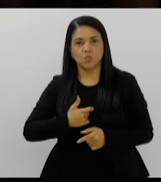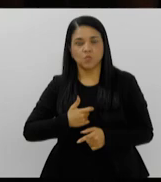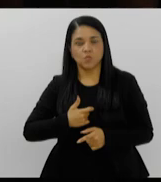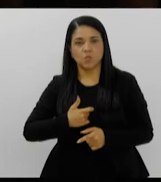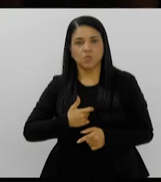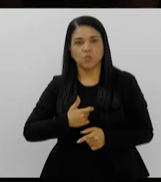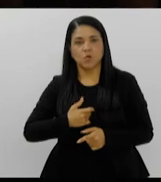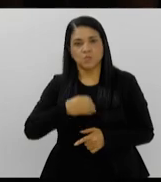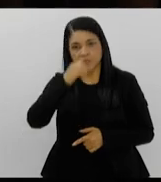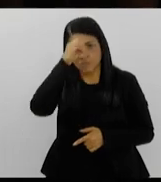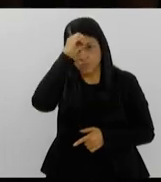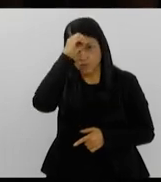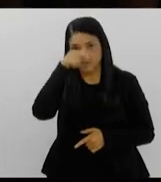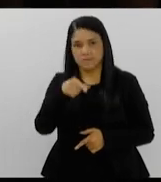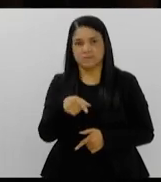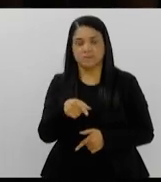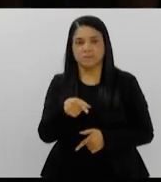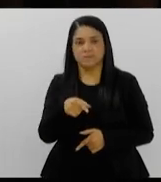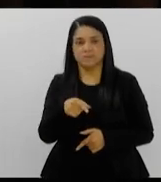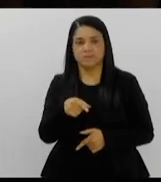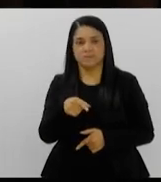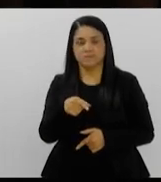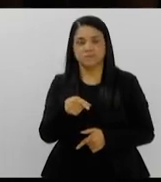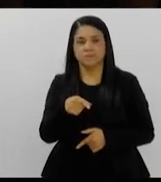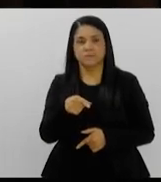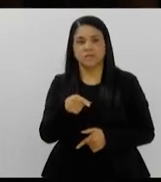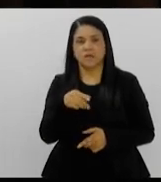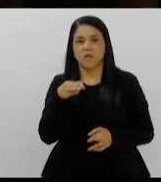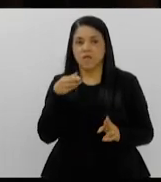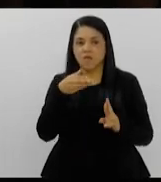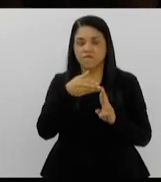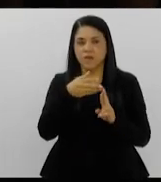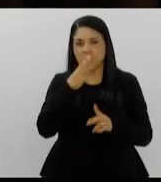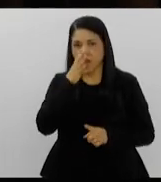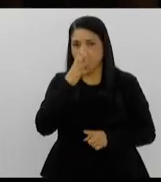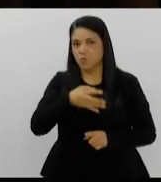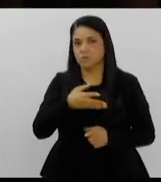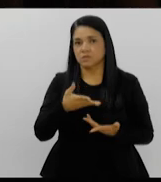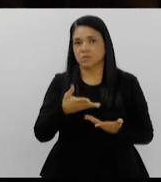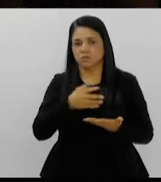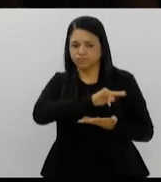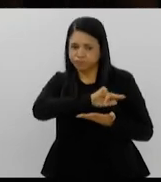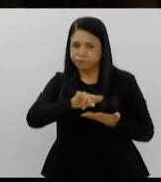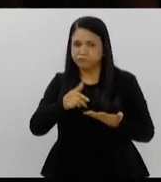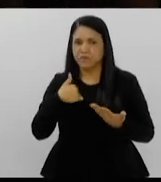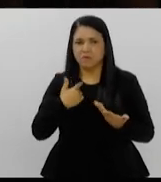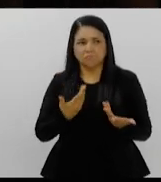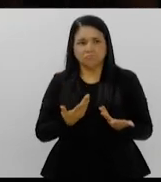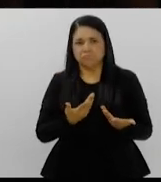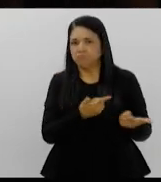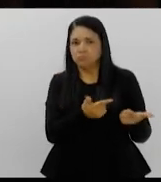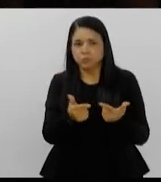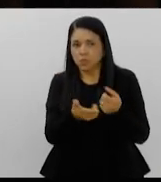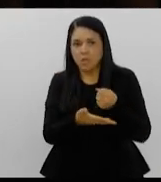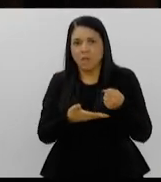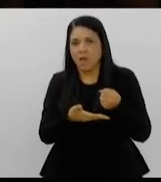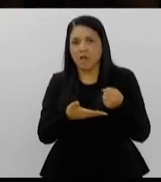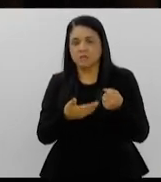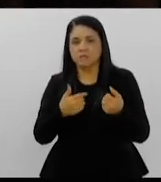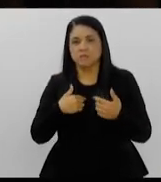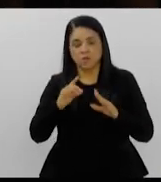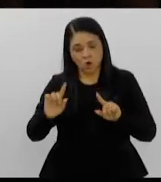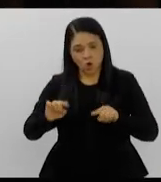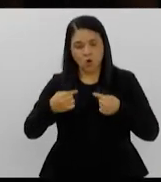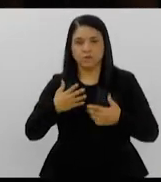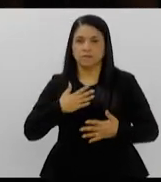a minha inocência em relação a essas acusações infundadas que estão fazendo contra